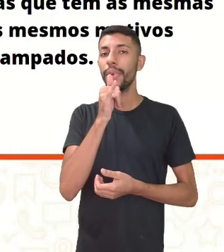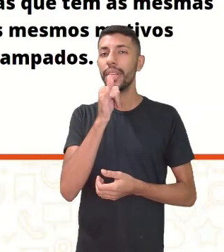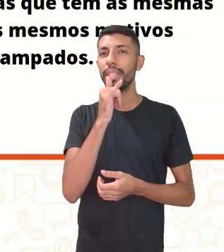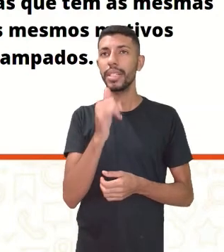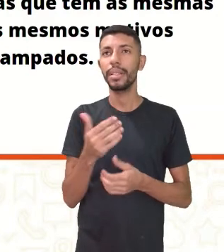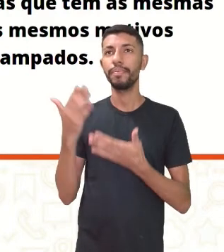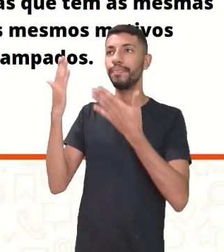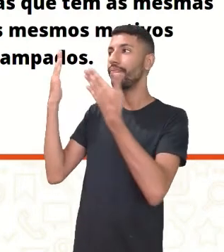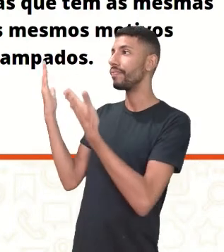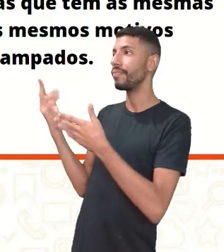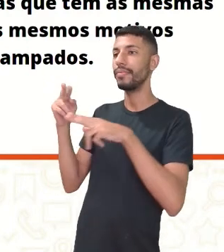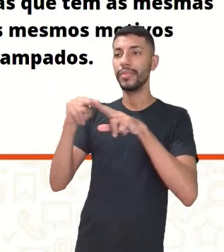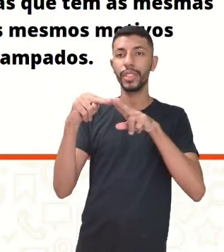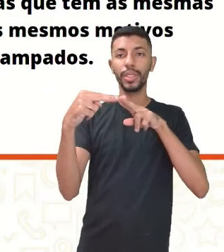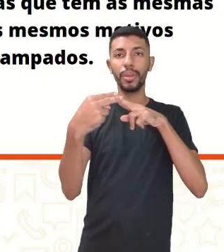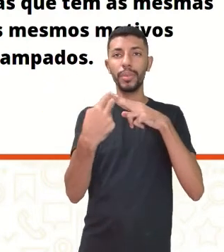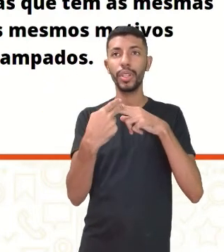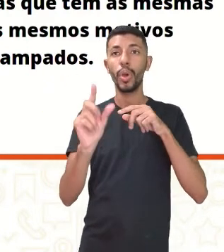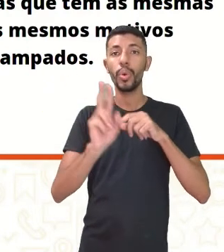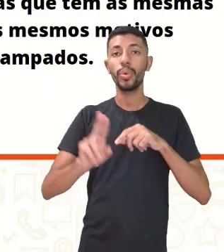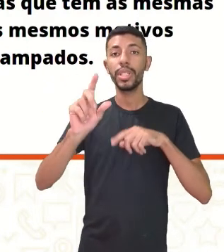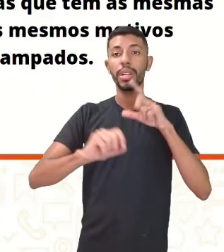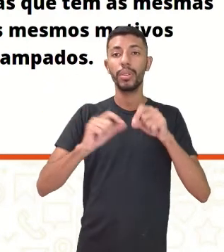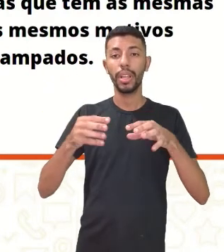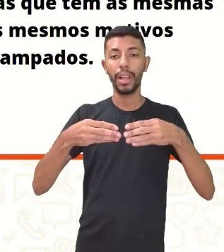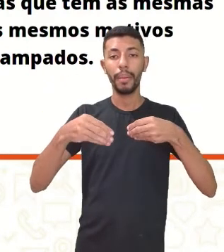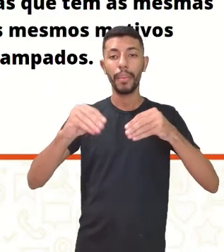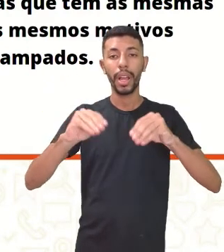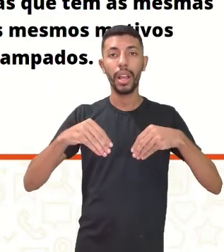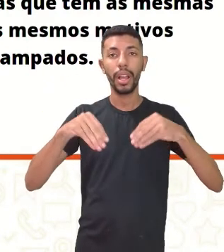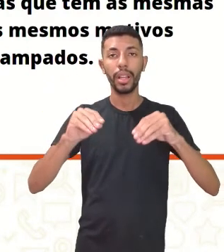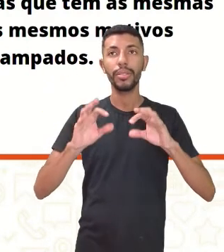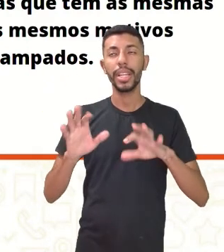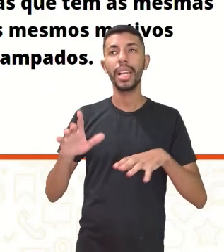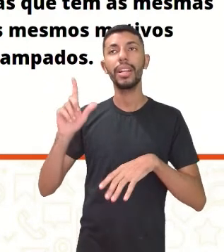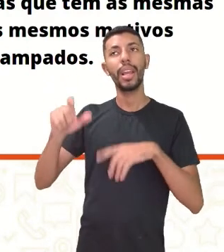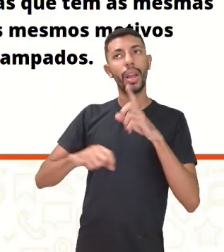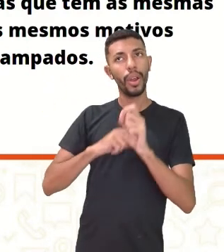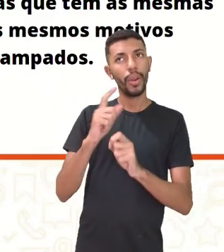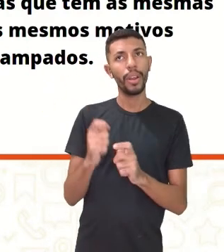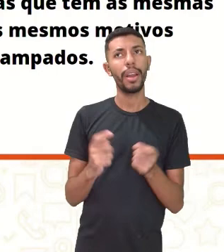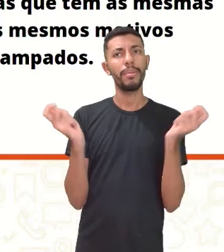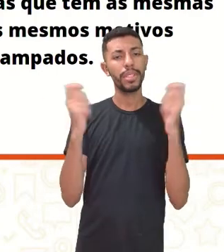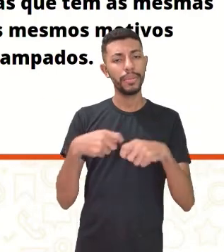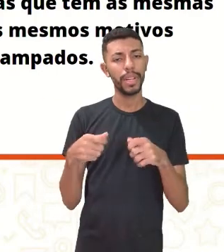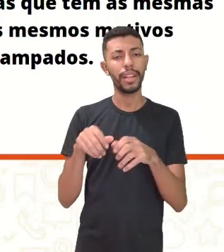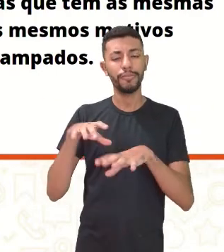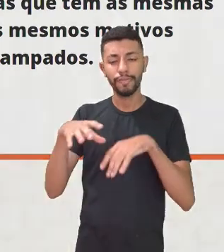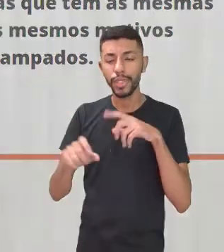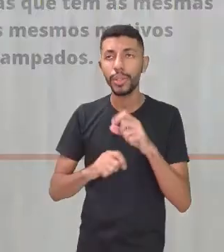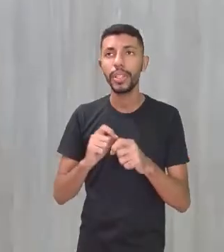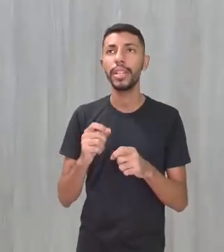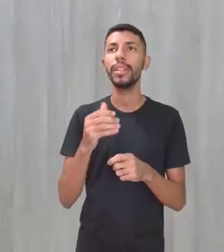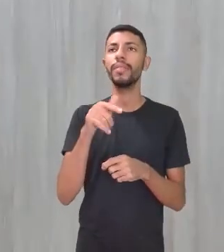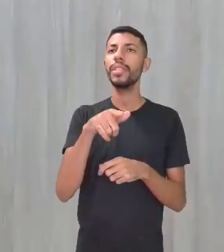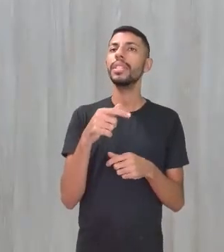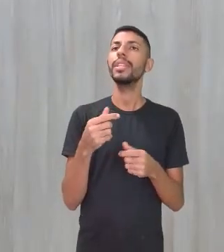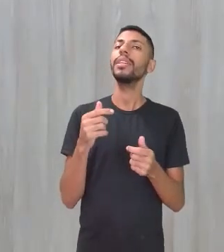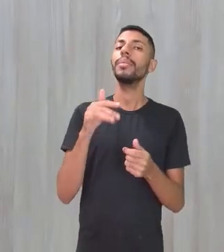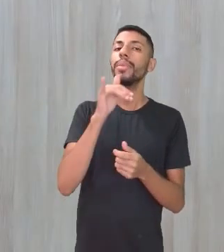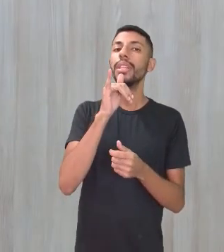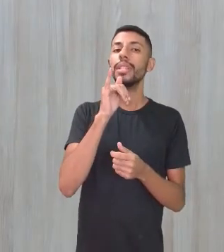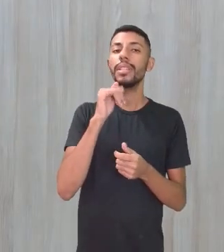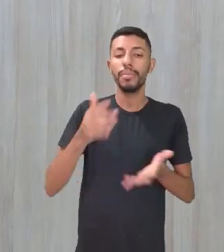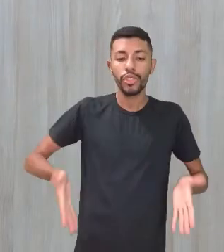pano é mais uma possibilidade de exploração para você trabalhar como abotoar, mas